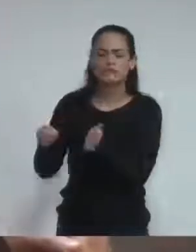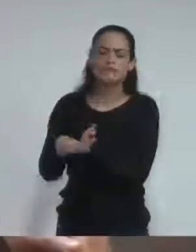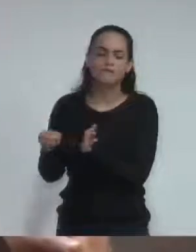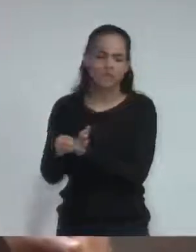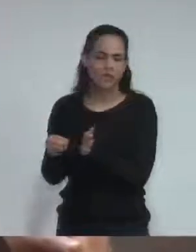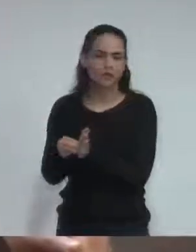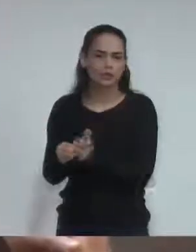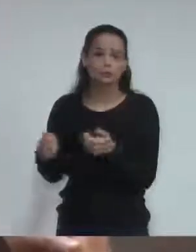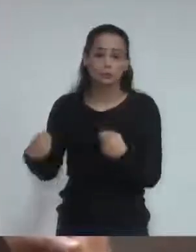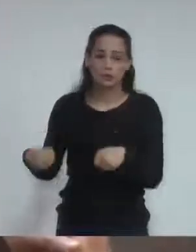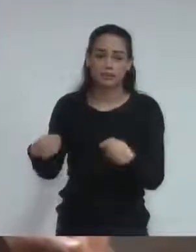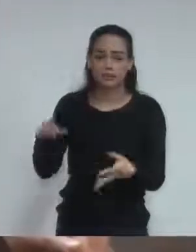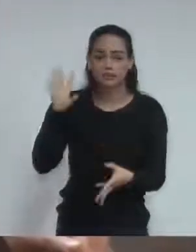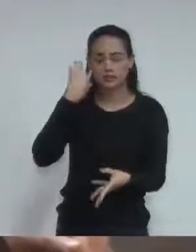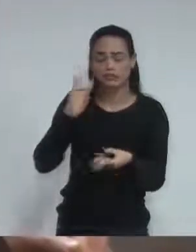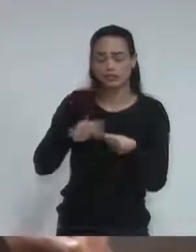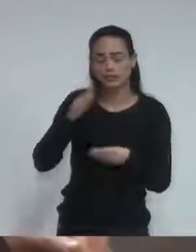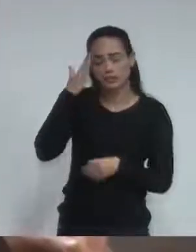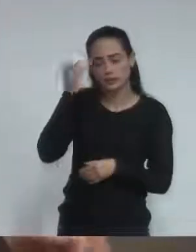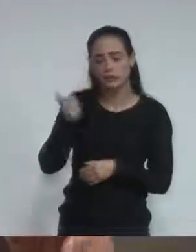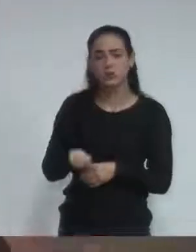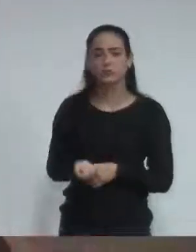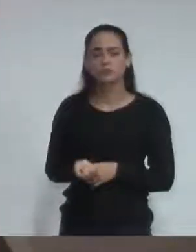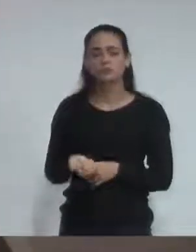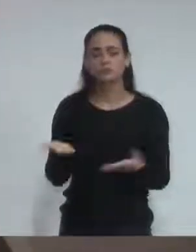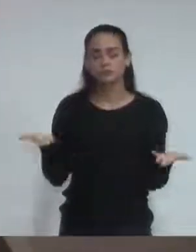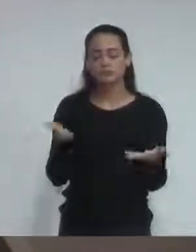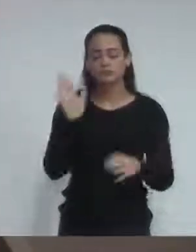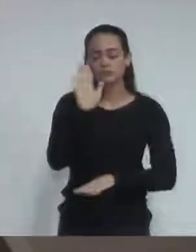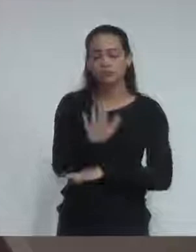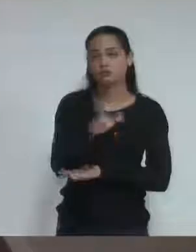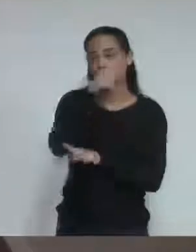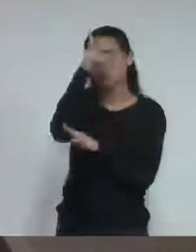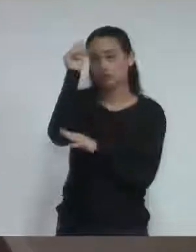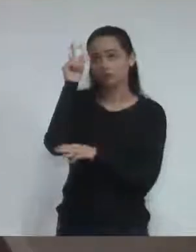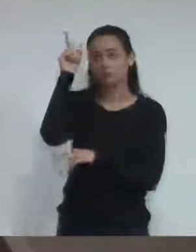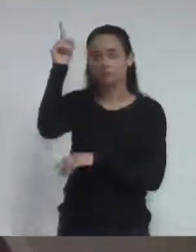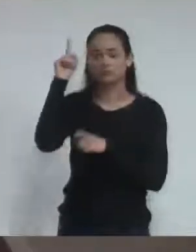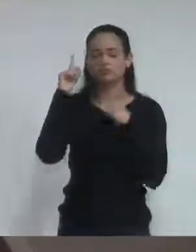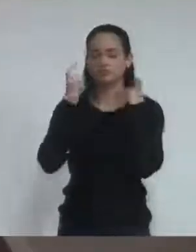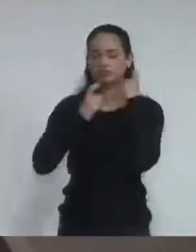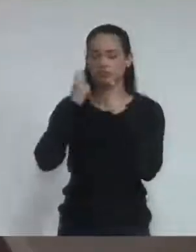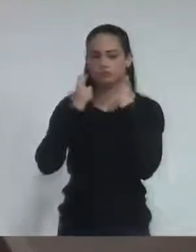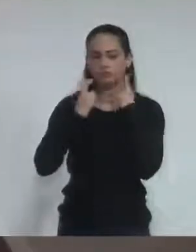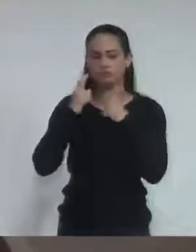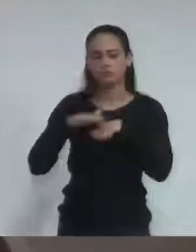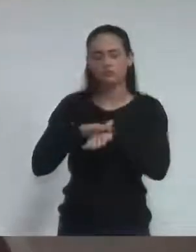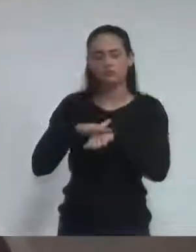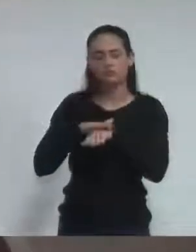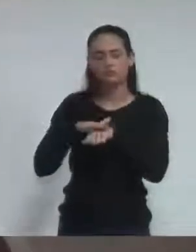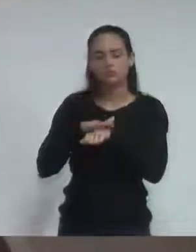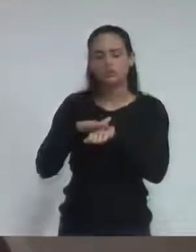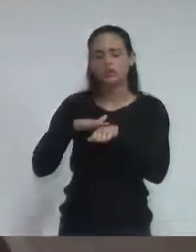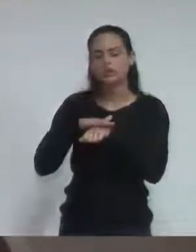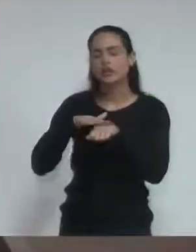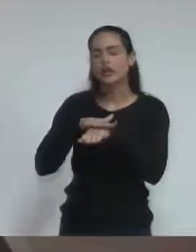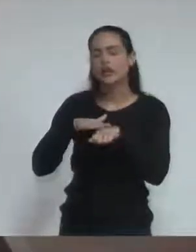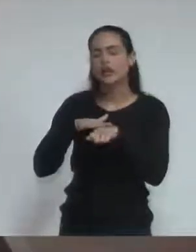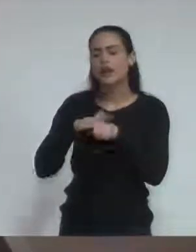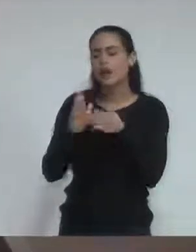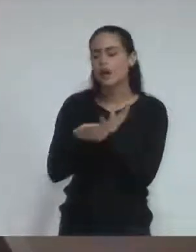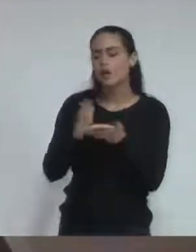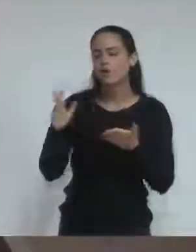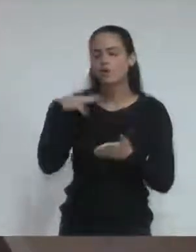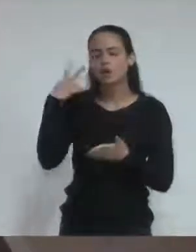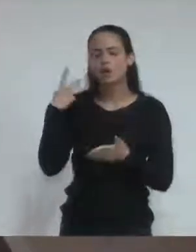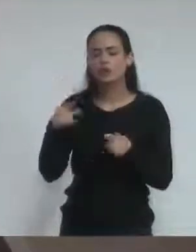à tarde, hoje, conversando com o Executivo, tivemos uma reunião, uma conversa, alguns vereadores com o prefeito, estava inclusive